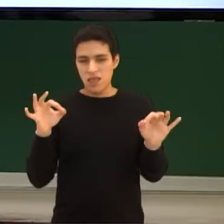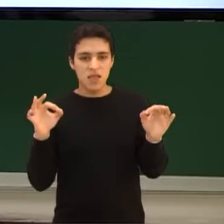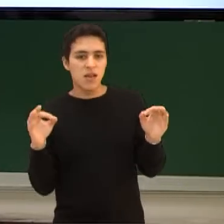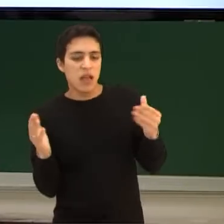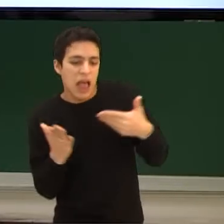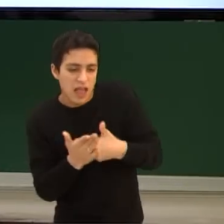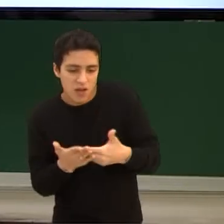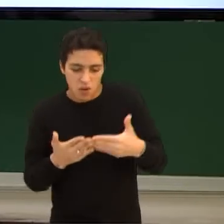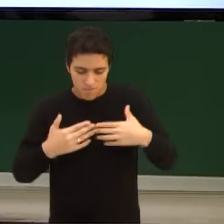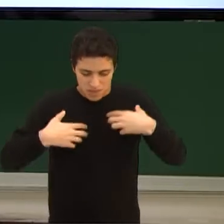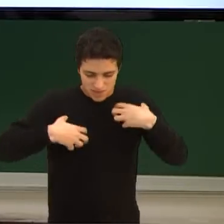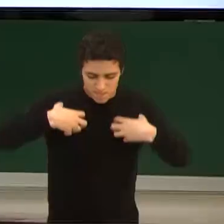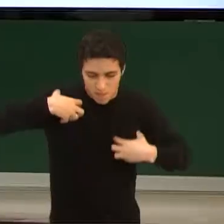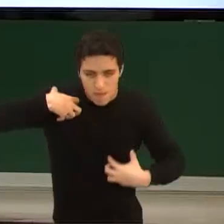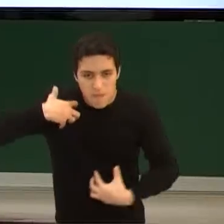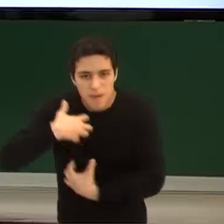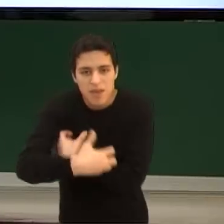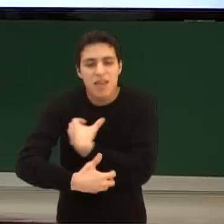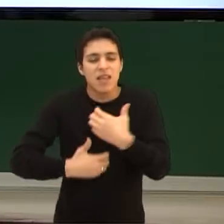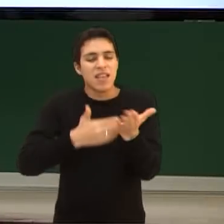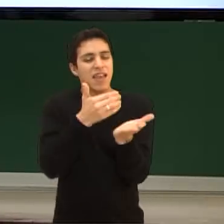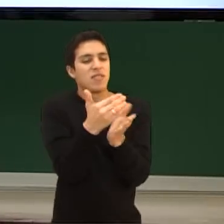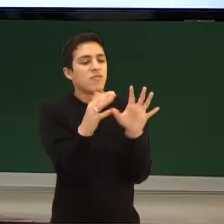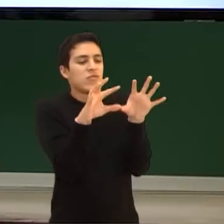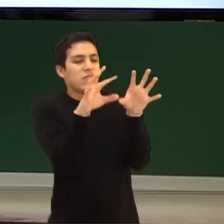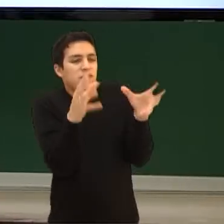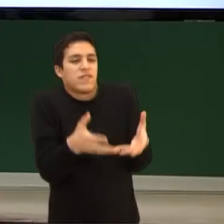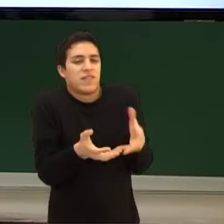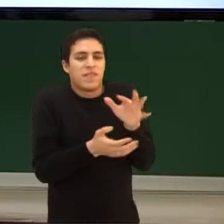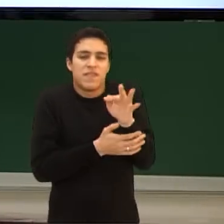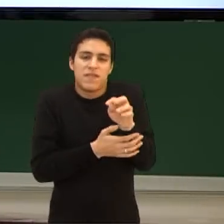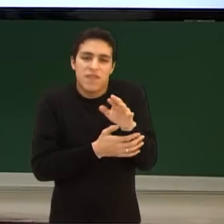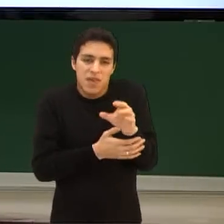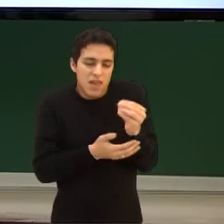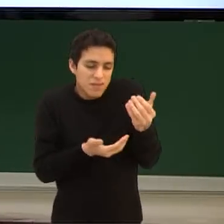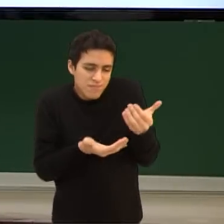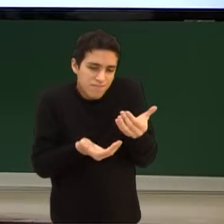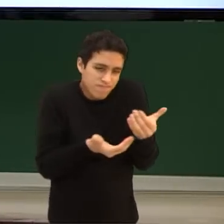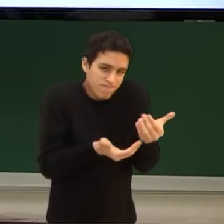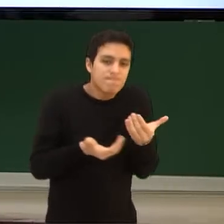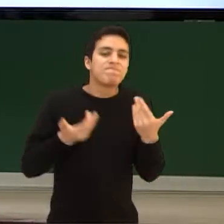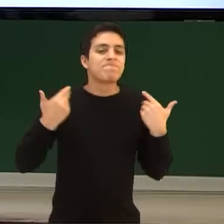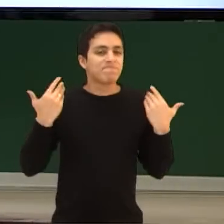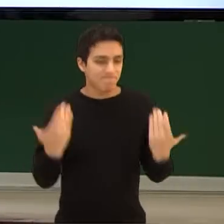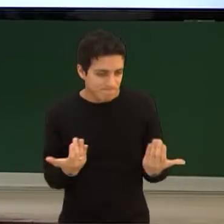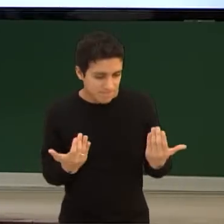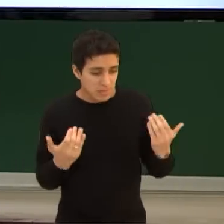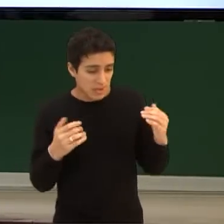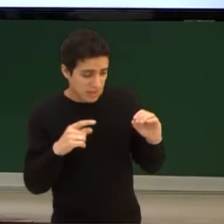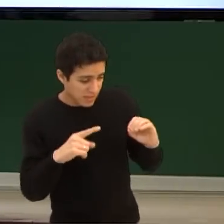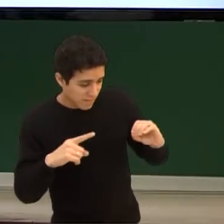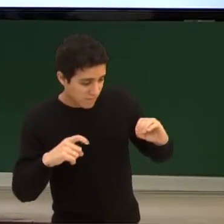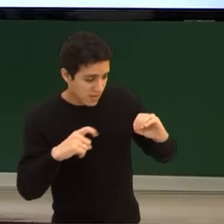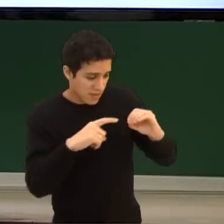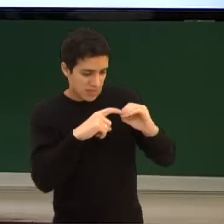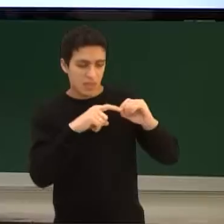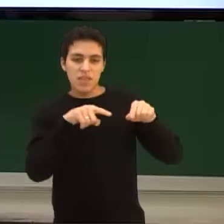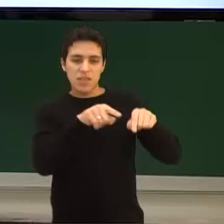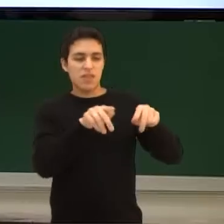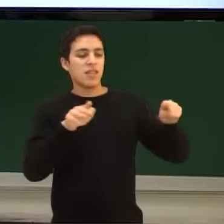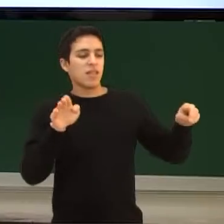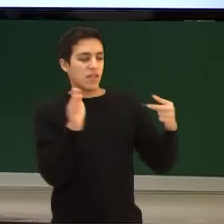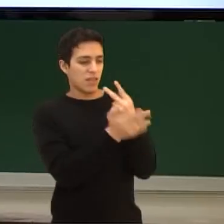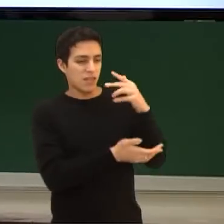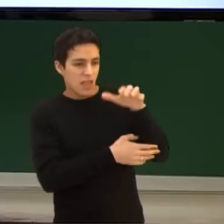os órgãos, né? E aí sim vai formar lá um feto, né? Um bebê, certo? Então a fecundação, ela costuma ocorrer